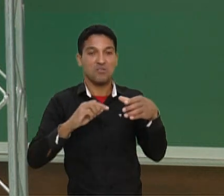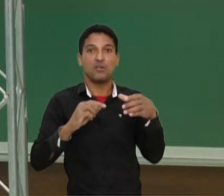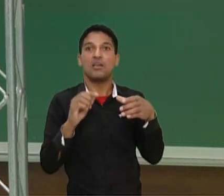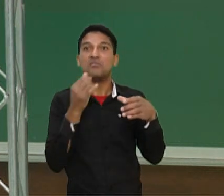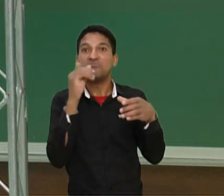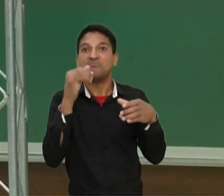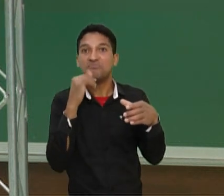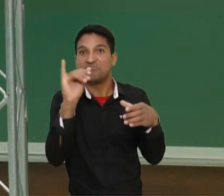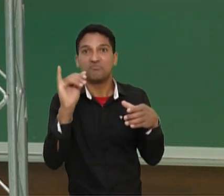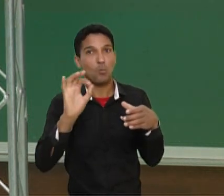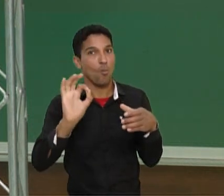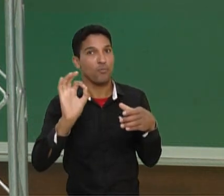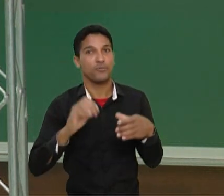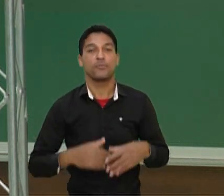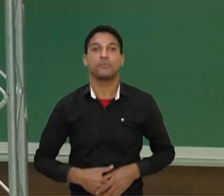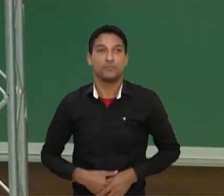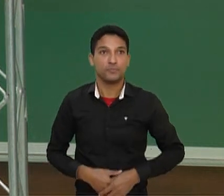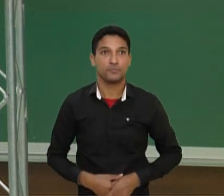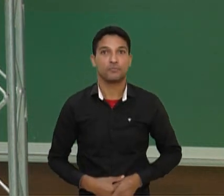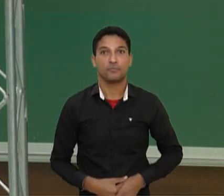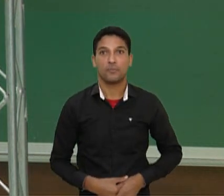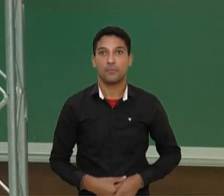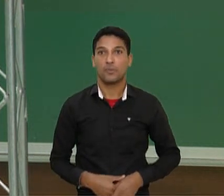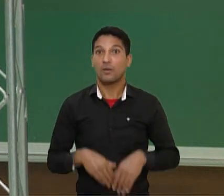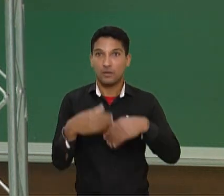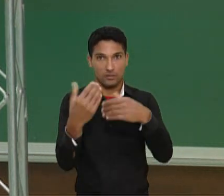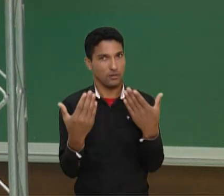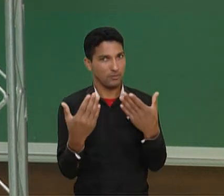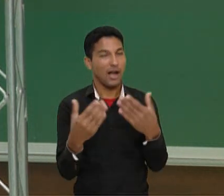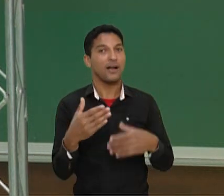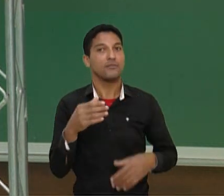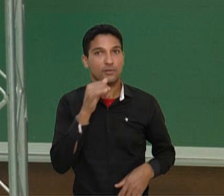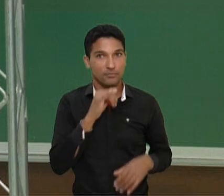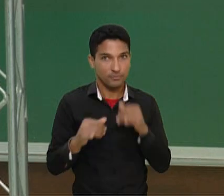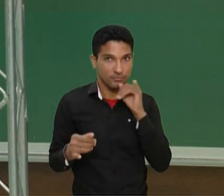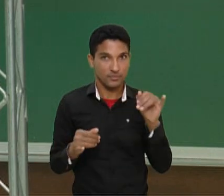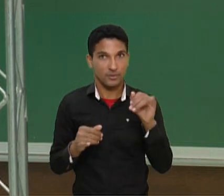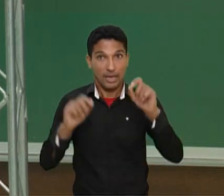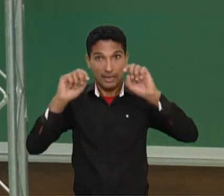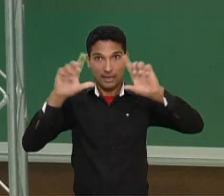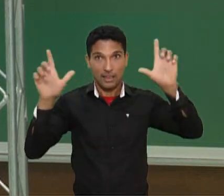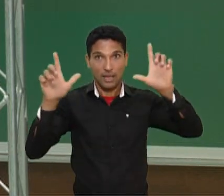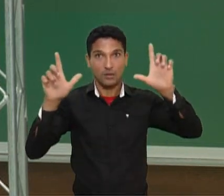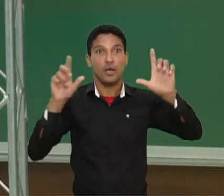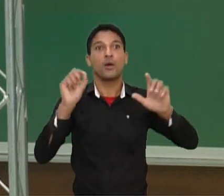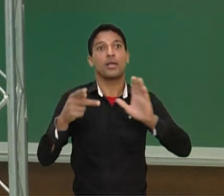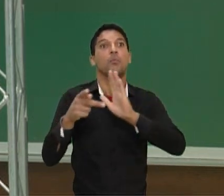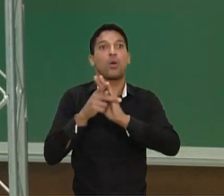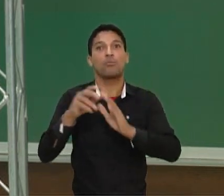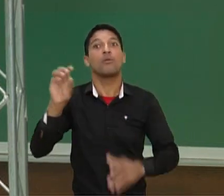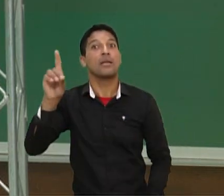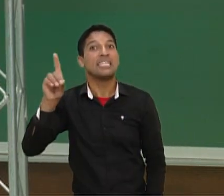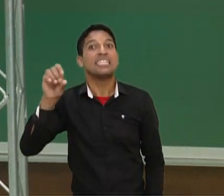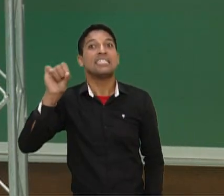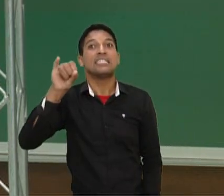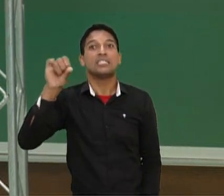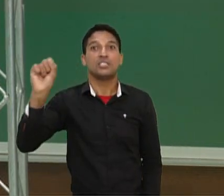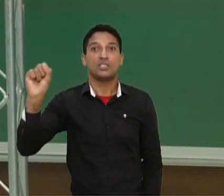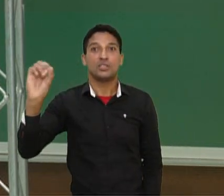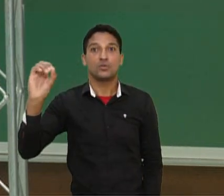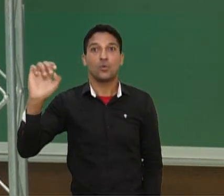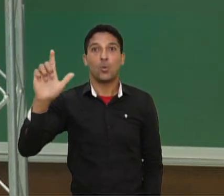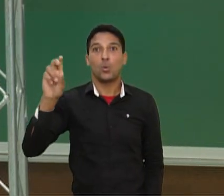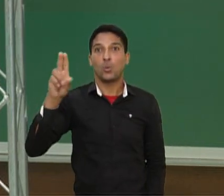Tranquilo? Beleza, então. Esse fenômeno, só para deixar claro, eu chamo de dissolução. Quando eu pego